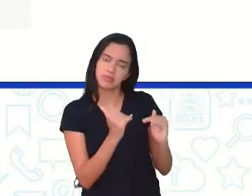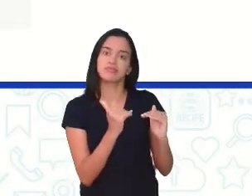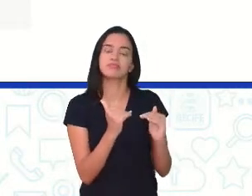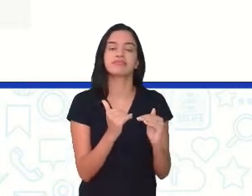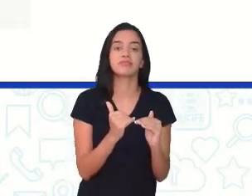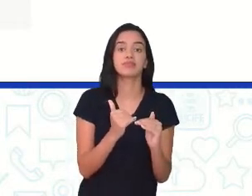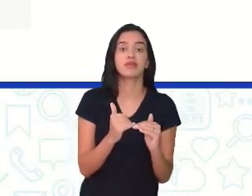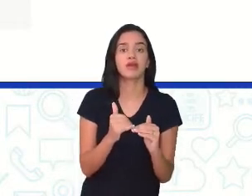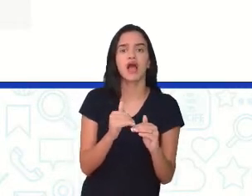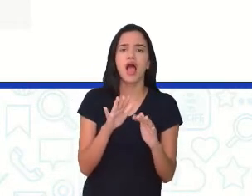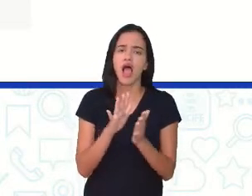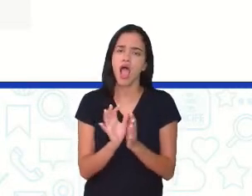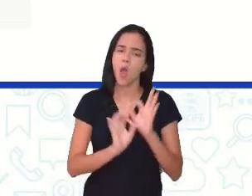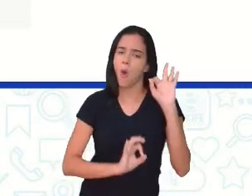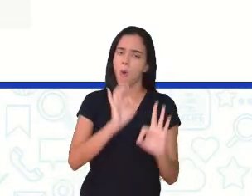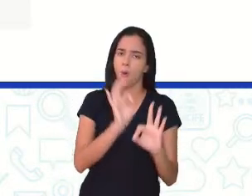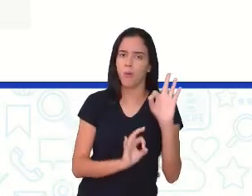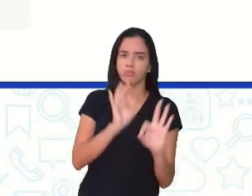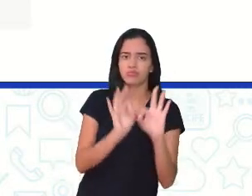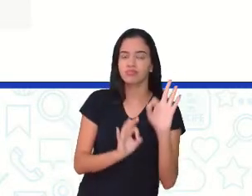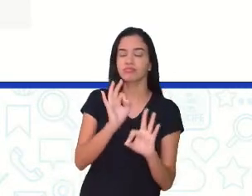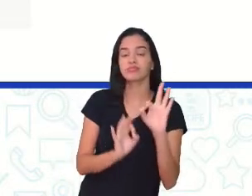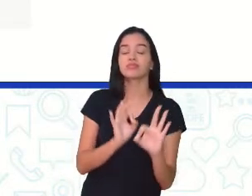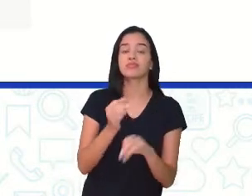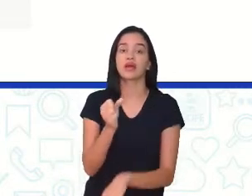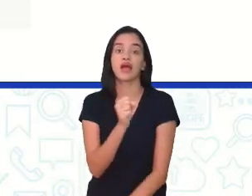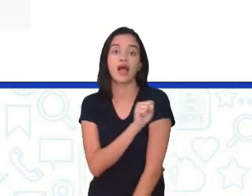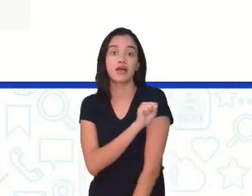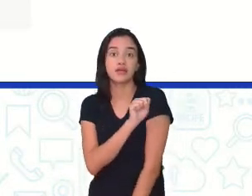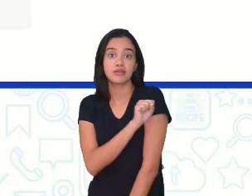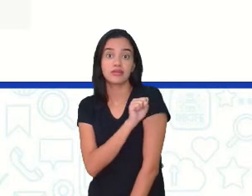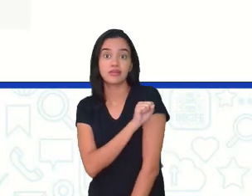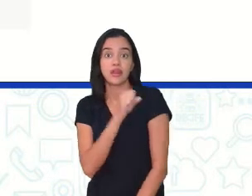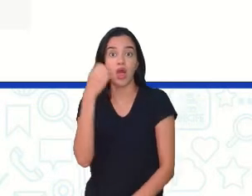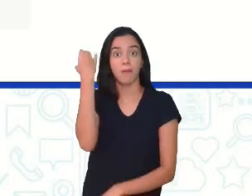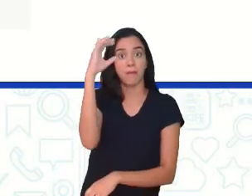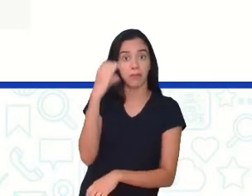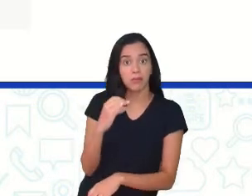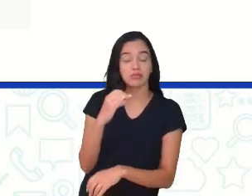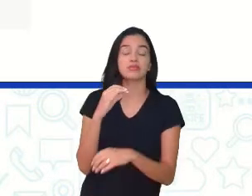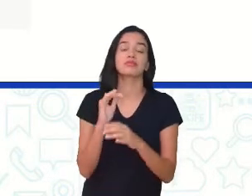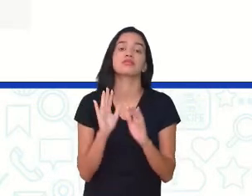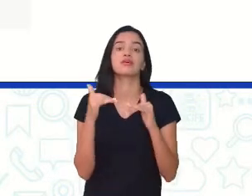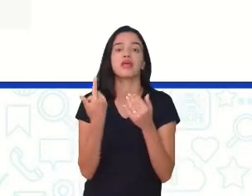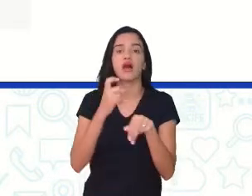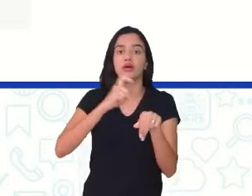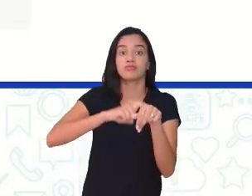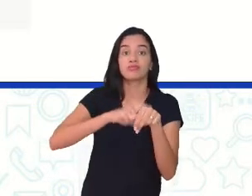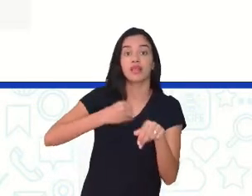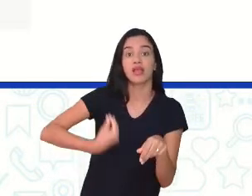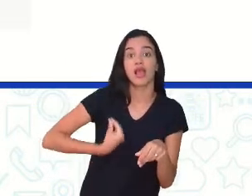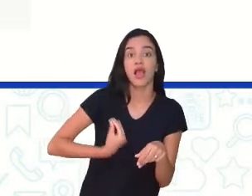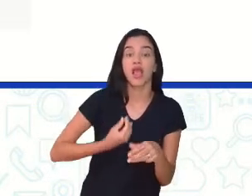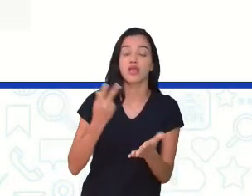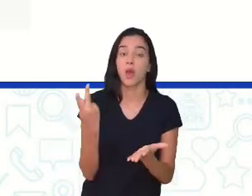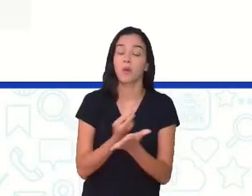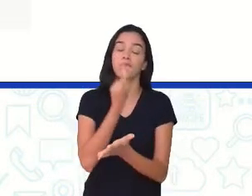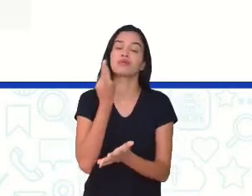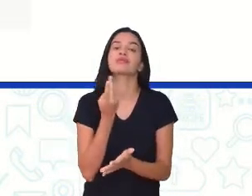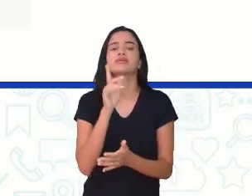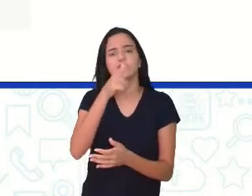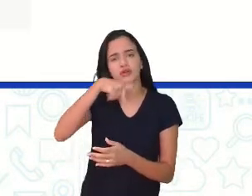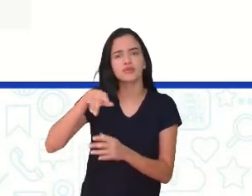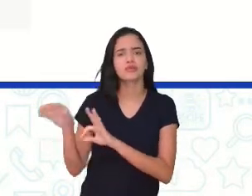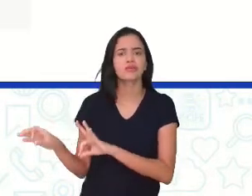8º ano, super organizada. As aulas são postadas por ordem cronológica, que acontece ao vivo aqui, certo? Então